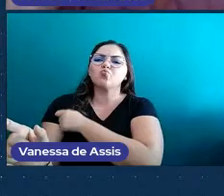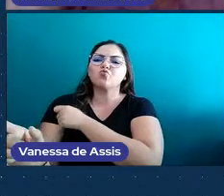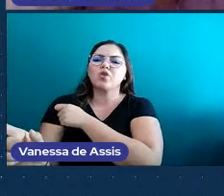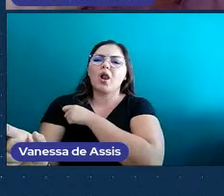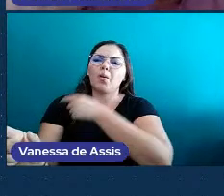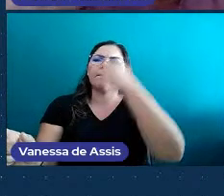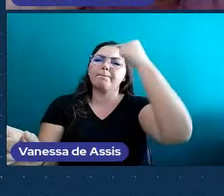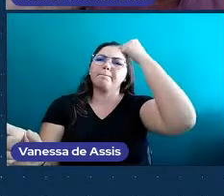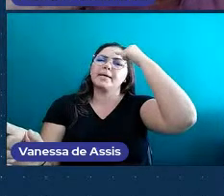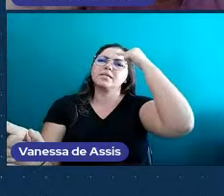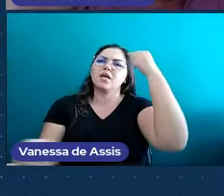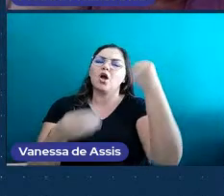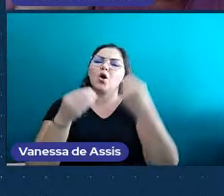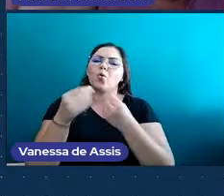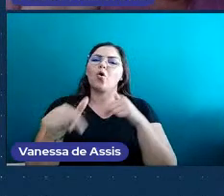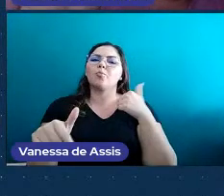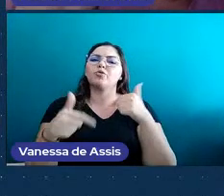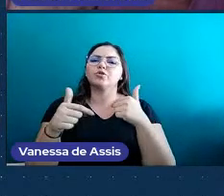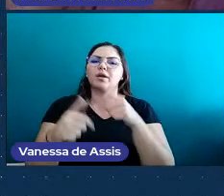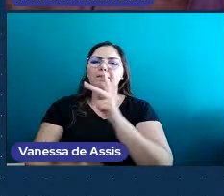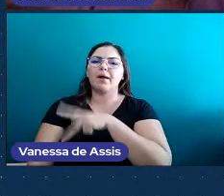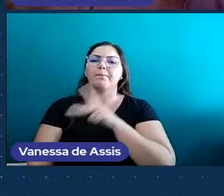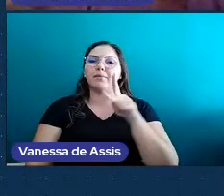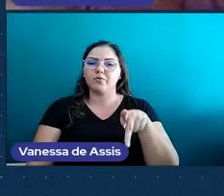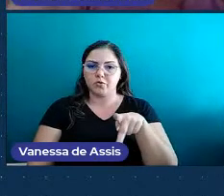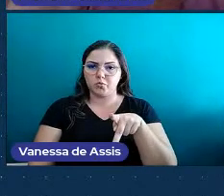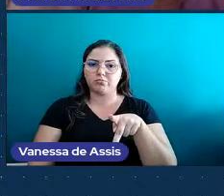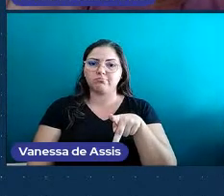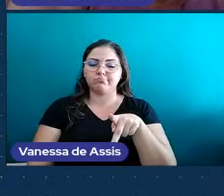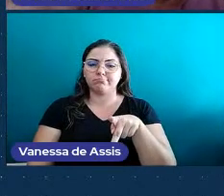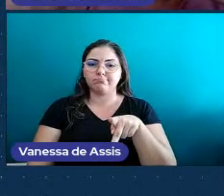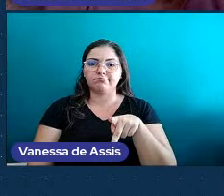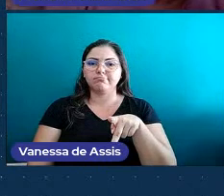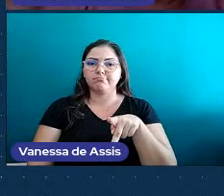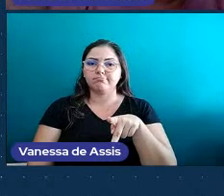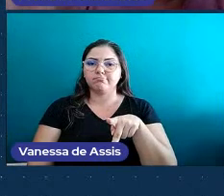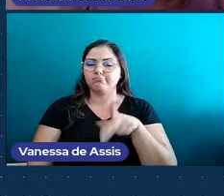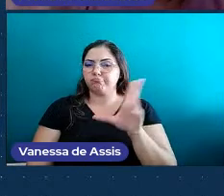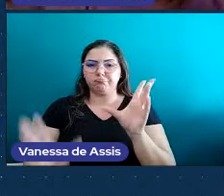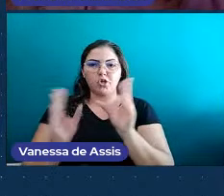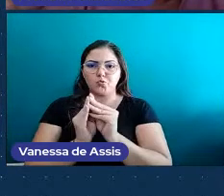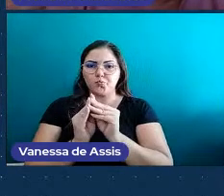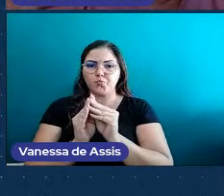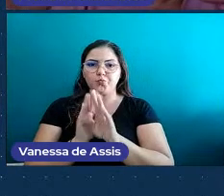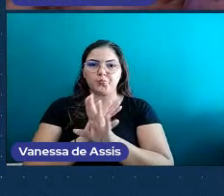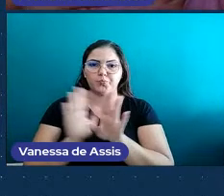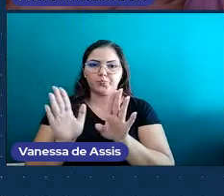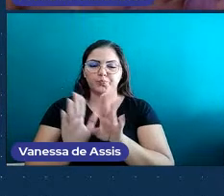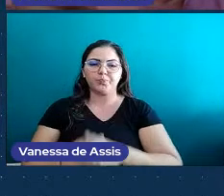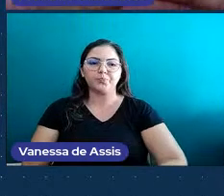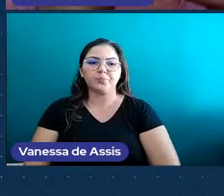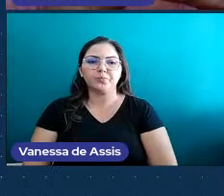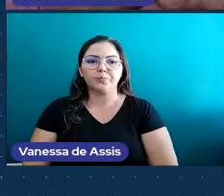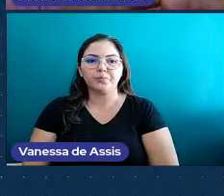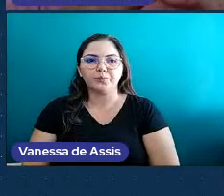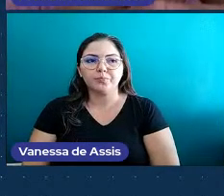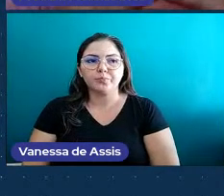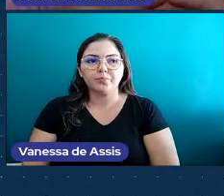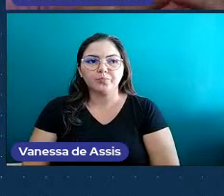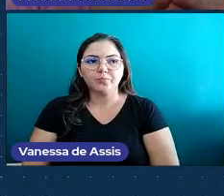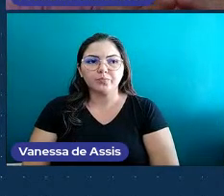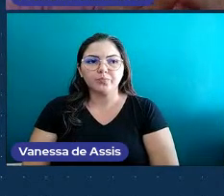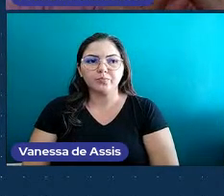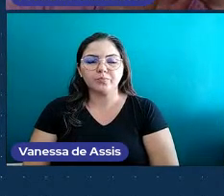têm sobre o trabalho dos professores, né? Por exemplo, relembrando aqui aquela brincadeira, já que estamos falando de